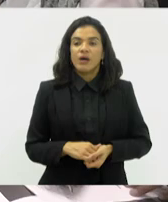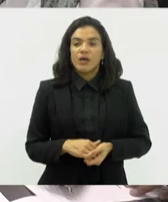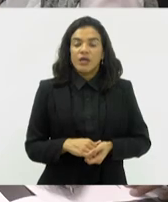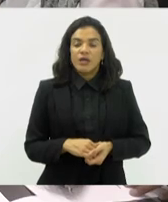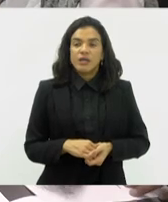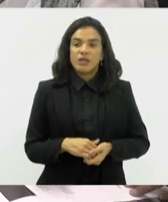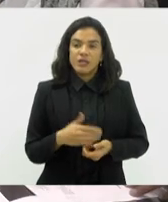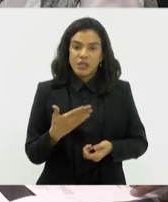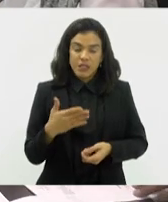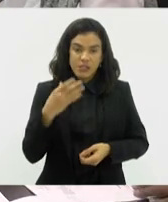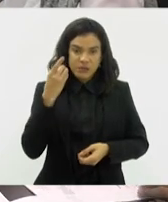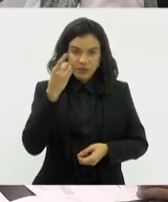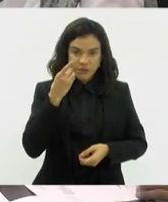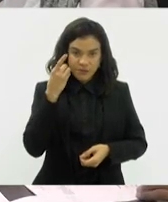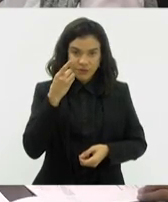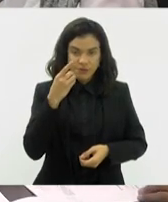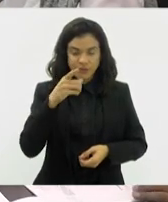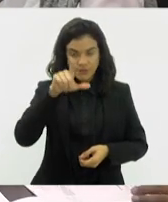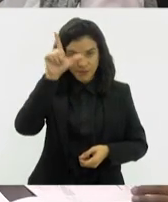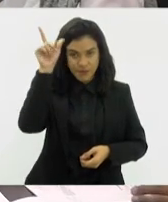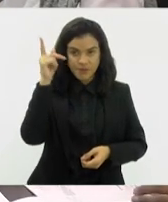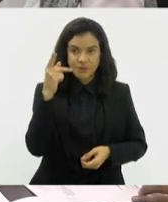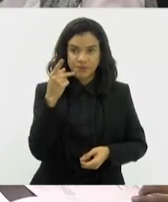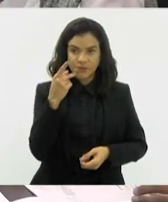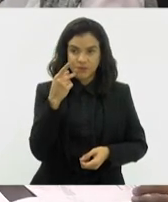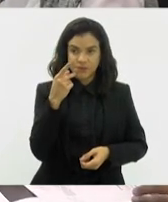do deputado Luiz Paulo.